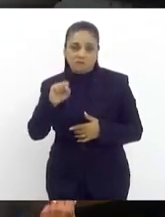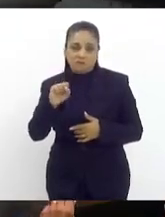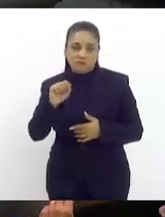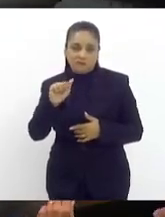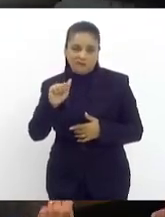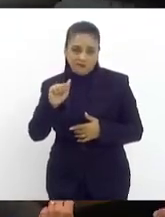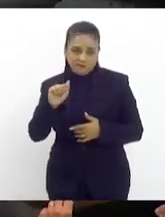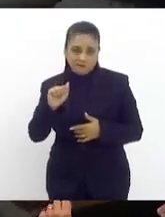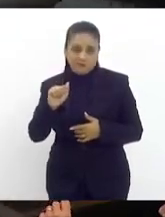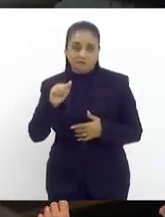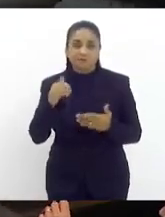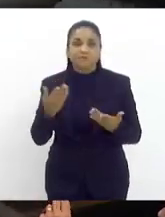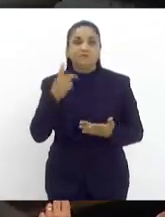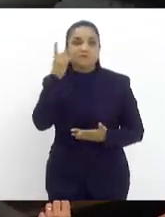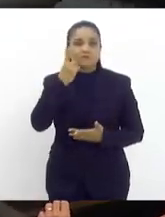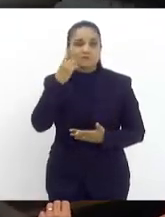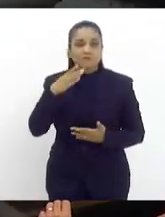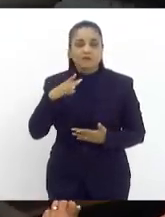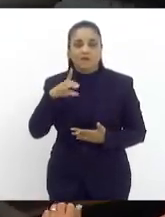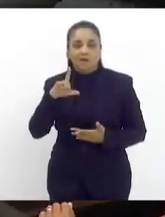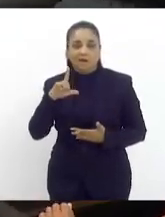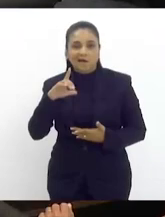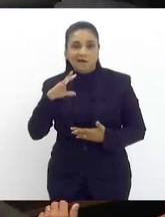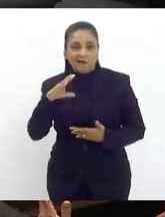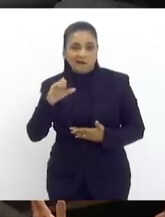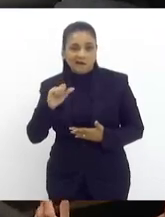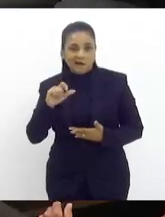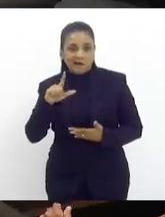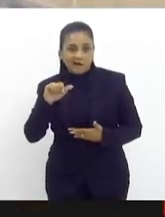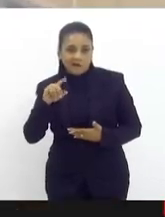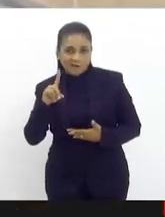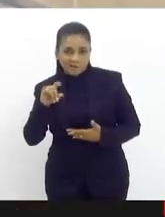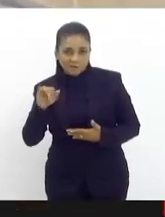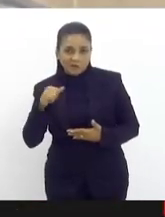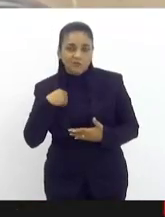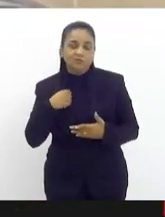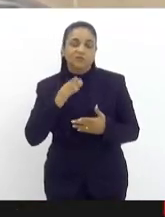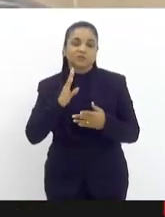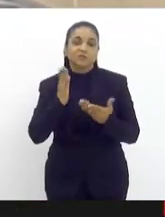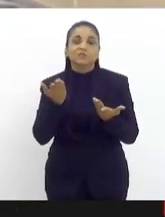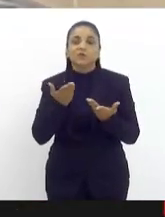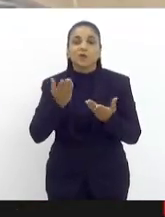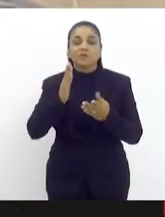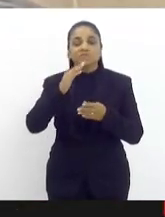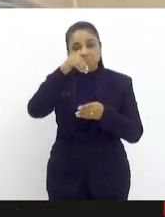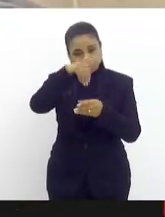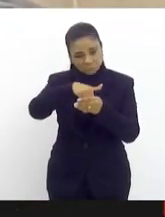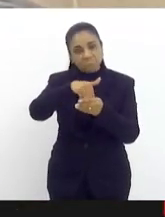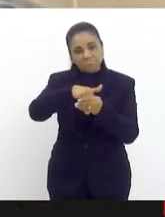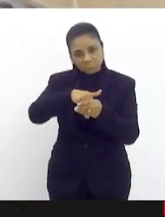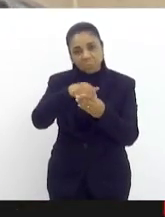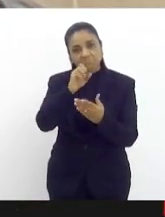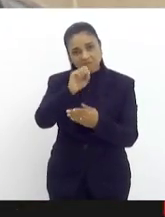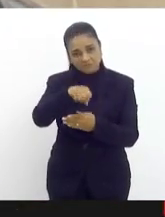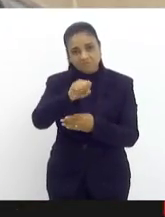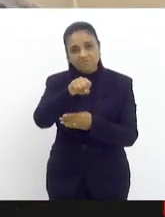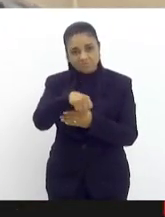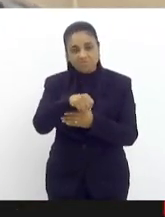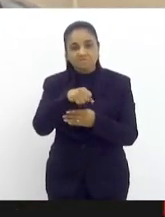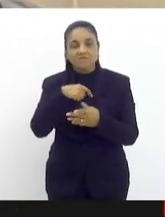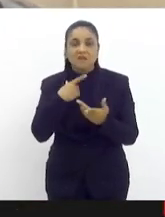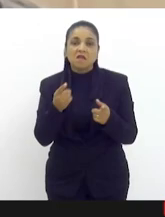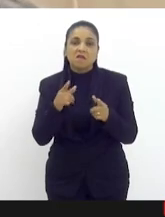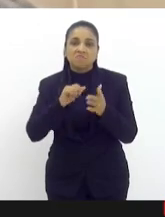Deputado Cláudio Caiado. Eu voto sim, já que o homem tira digital até de defunto, ele vai